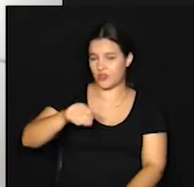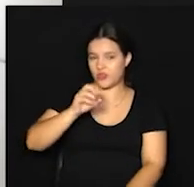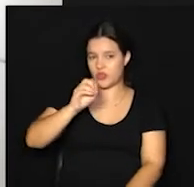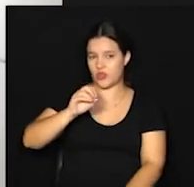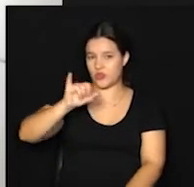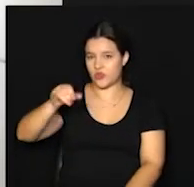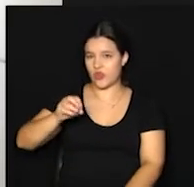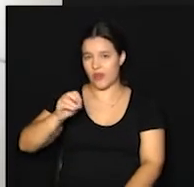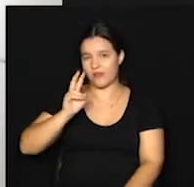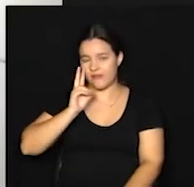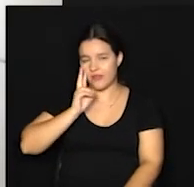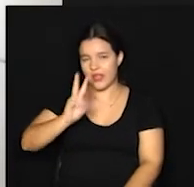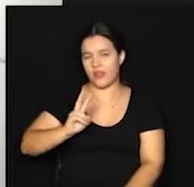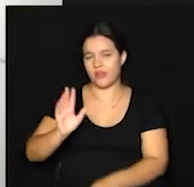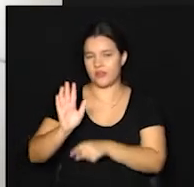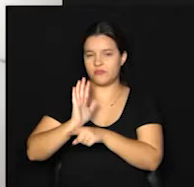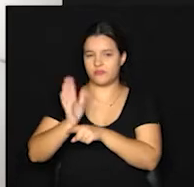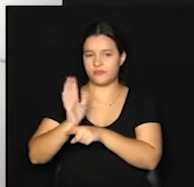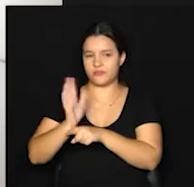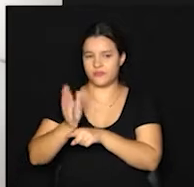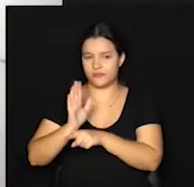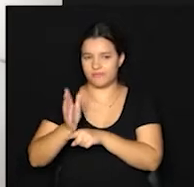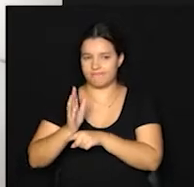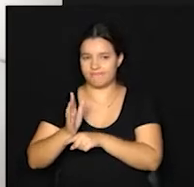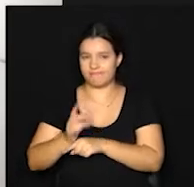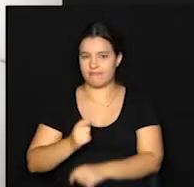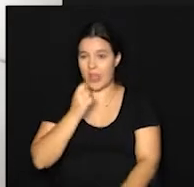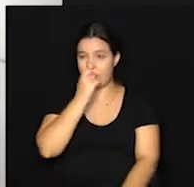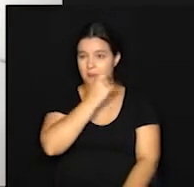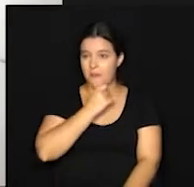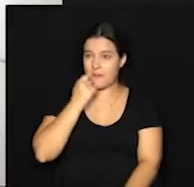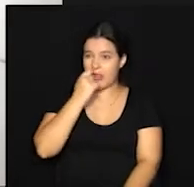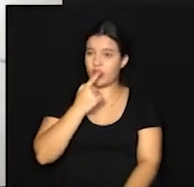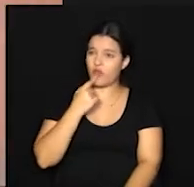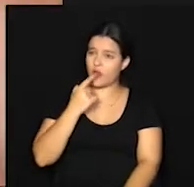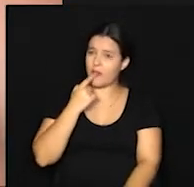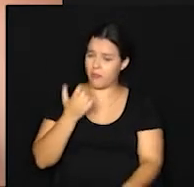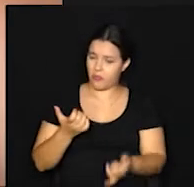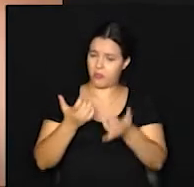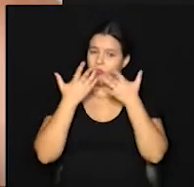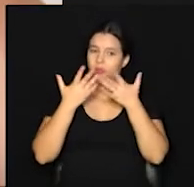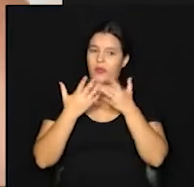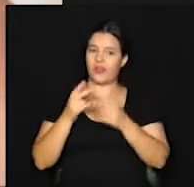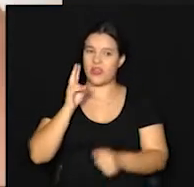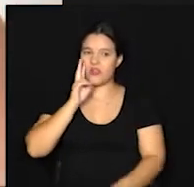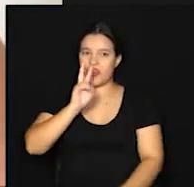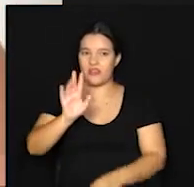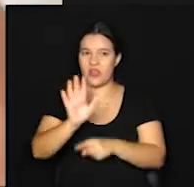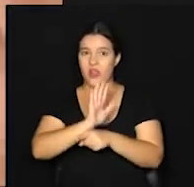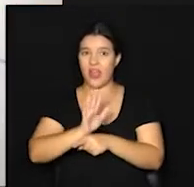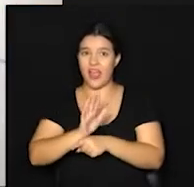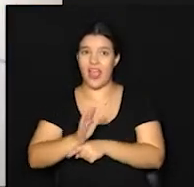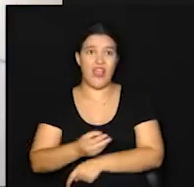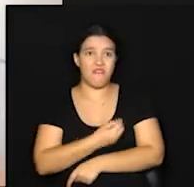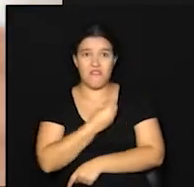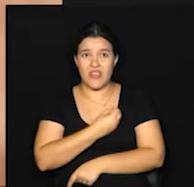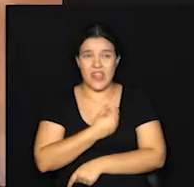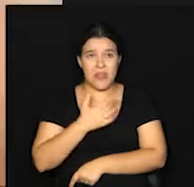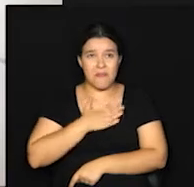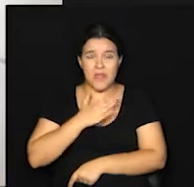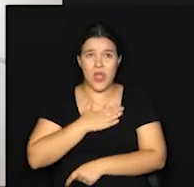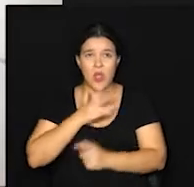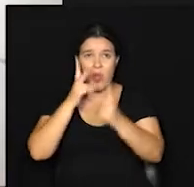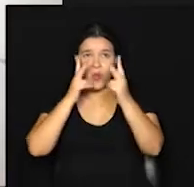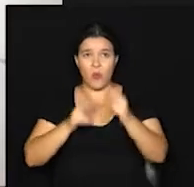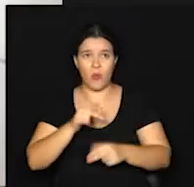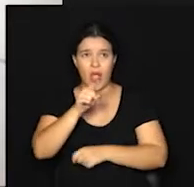esse vídeo que fala, não tira o batom vermelho. E eu comecei a ver o vídeo, eu falei, cara, eu estou vivendo essa relação, eu estou no meio de